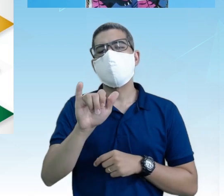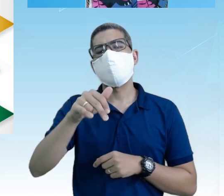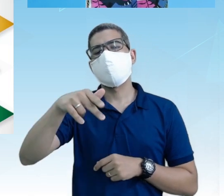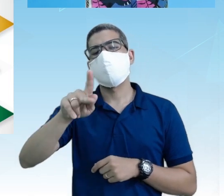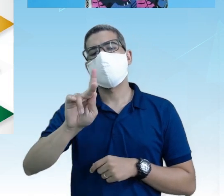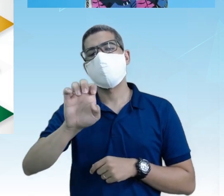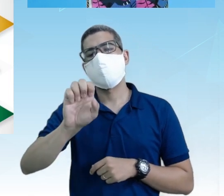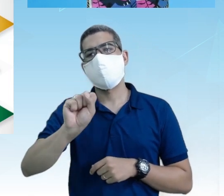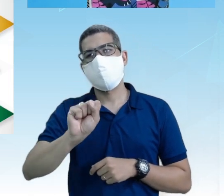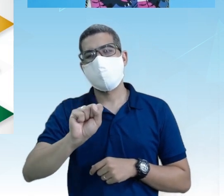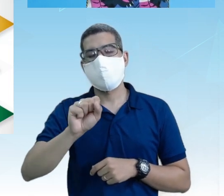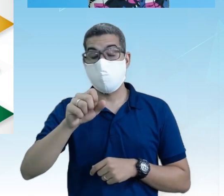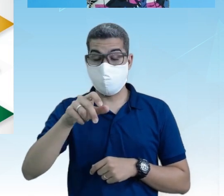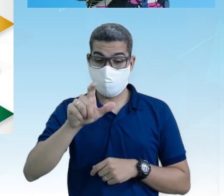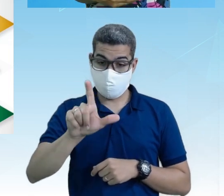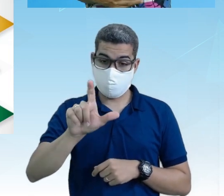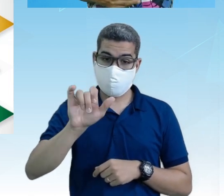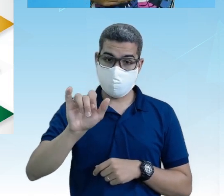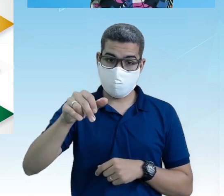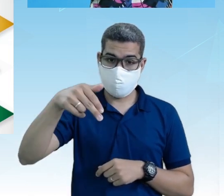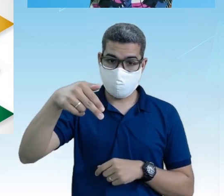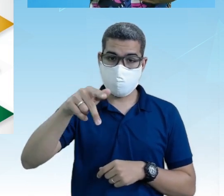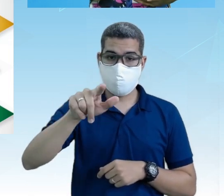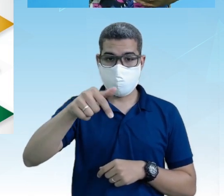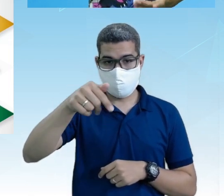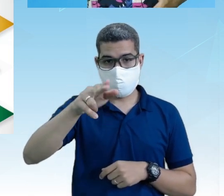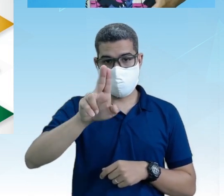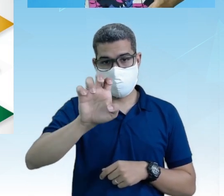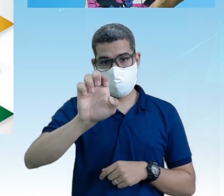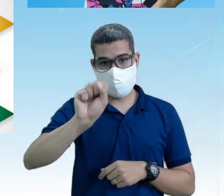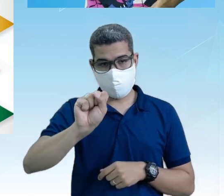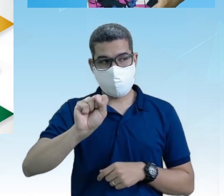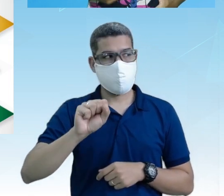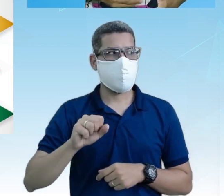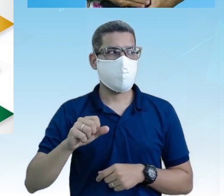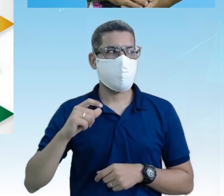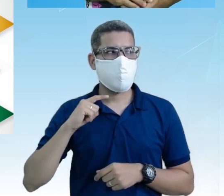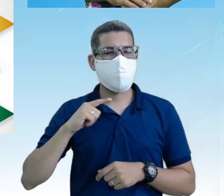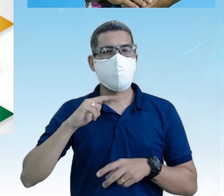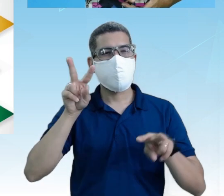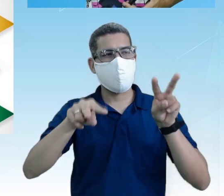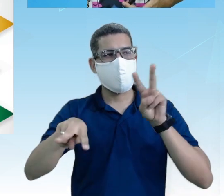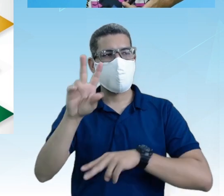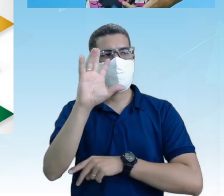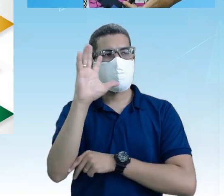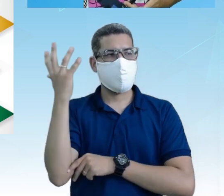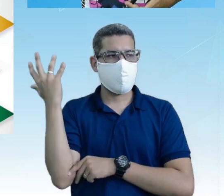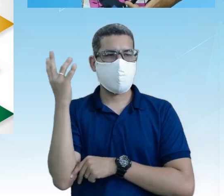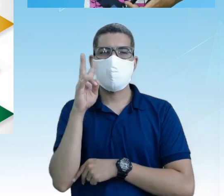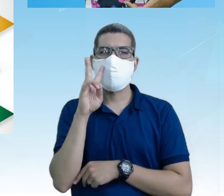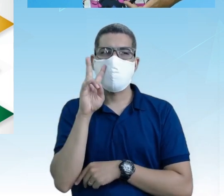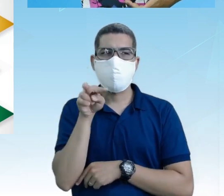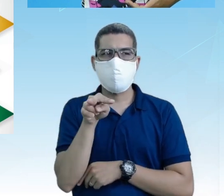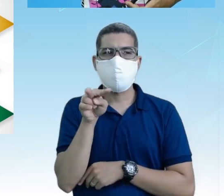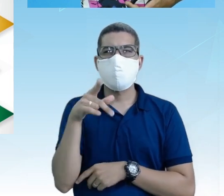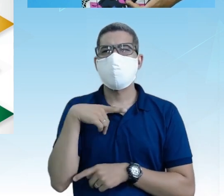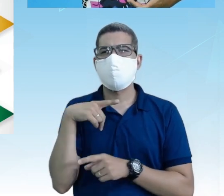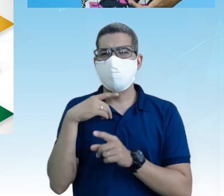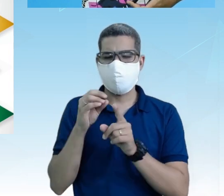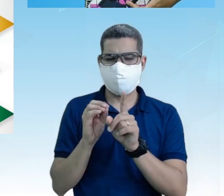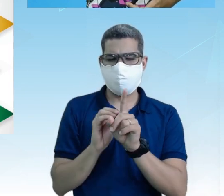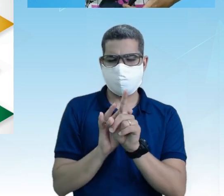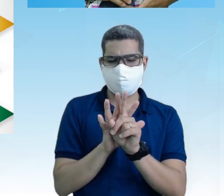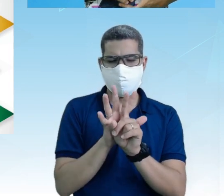quando você está aí na sua cidade ou no seu bairro, que observa uma árvore e de repente você observa que existem umas